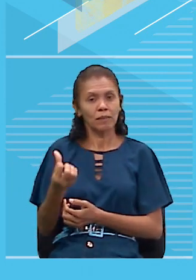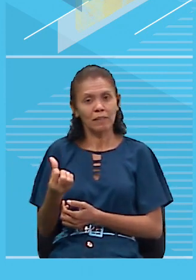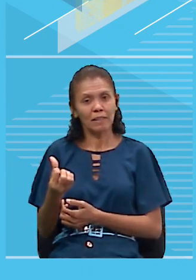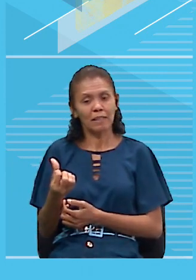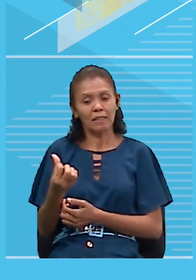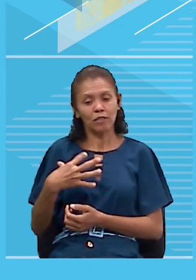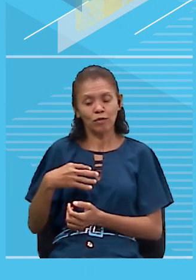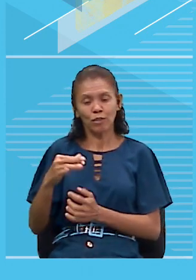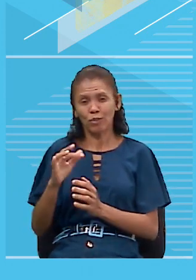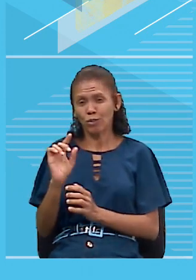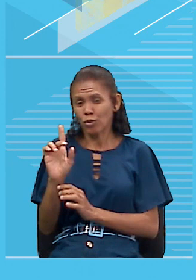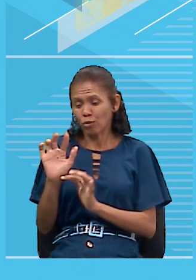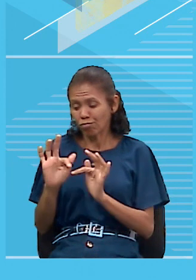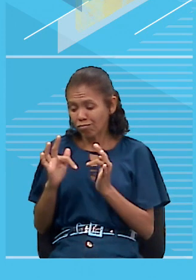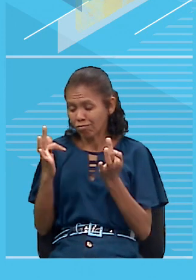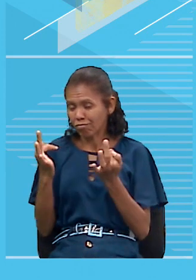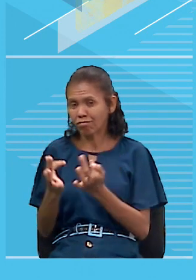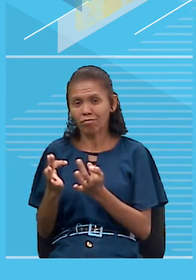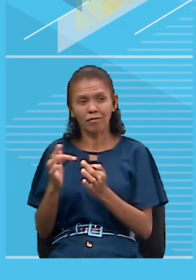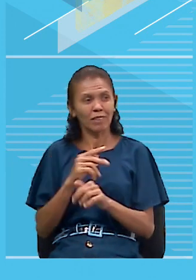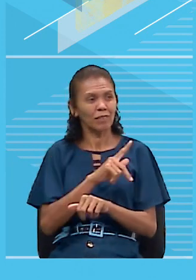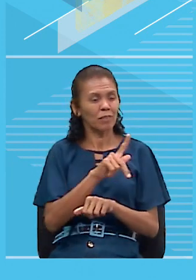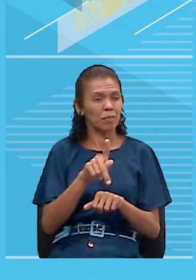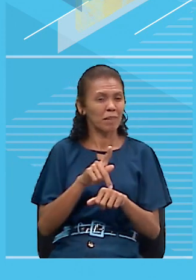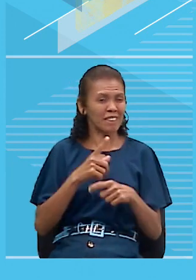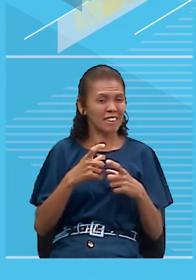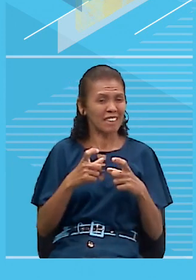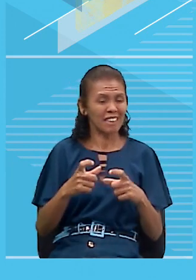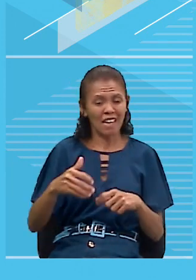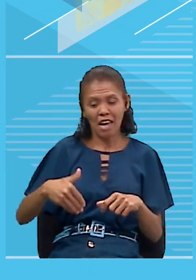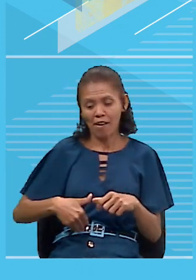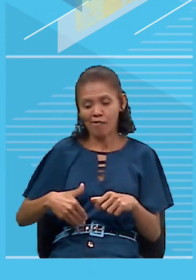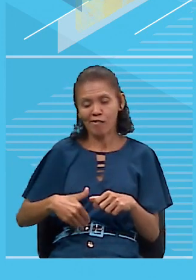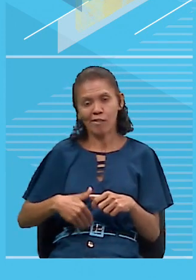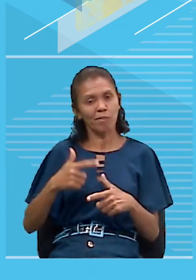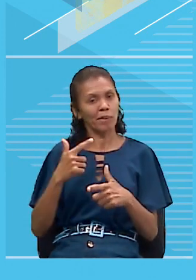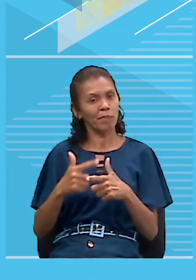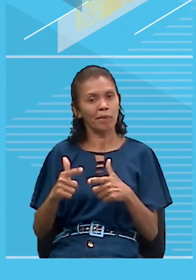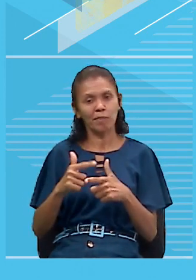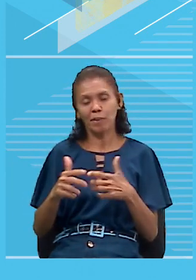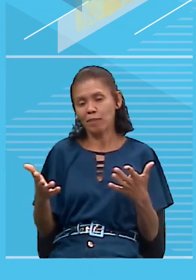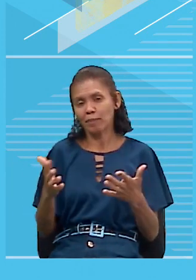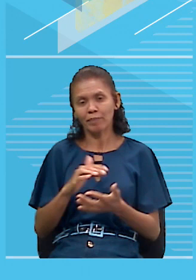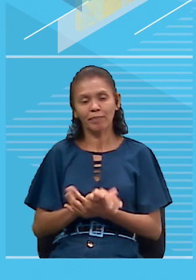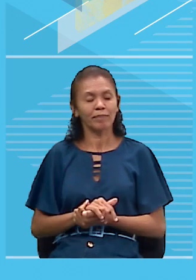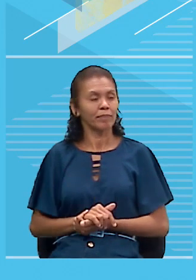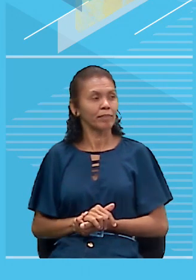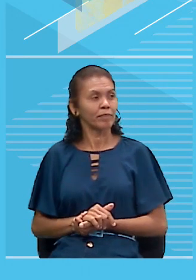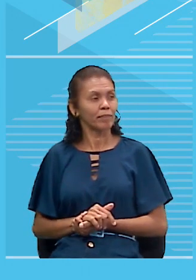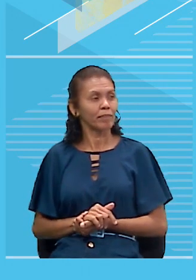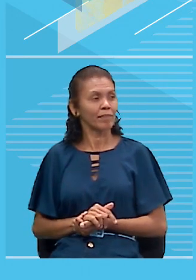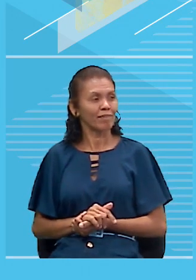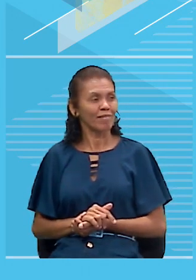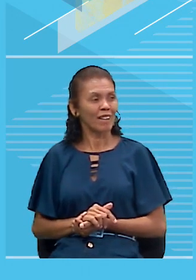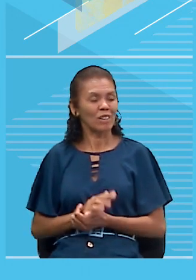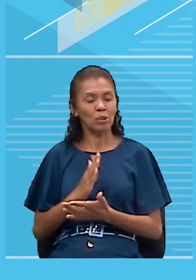em média em países arrasasse por guerra por fome é aí é que mora o problema é levado